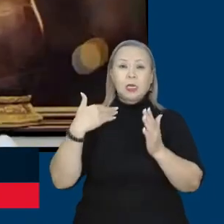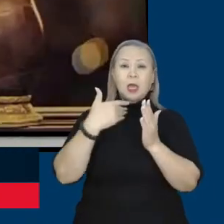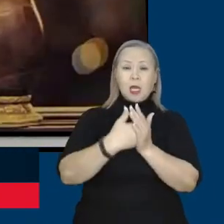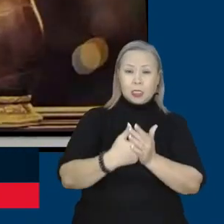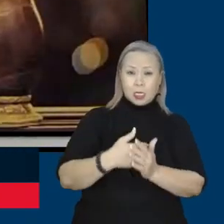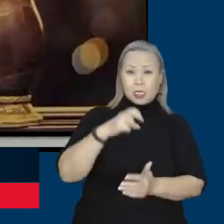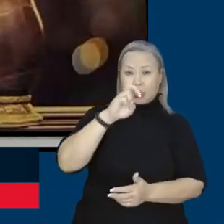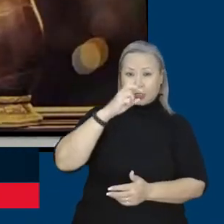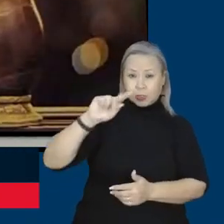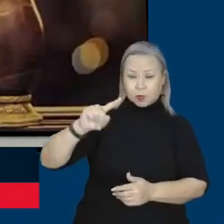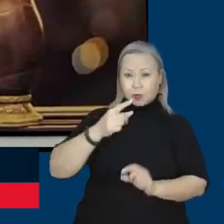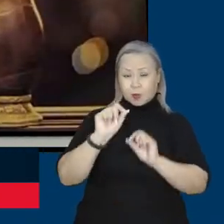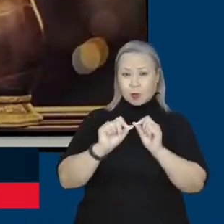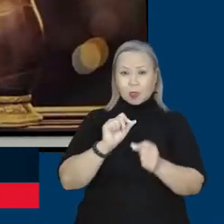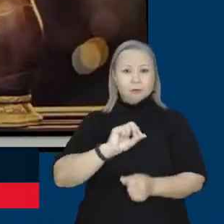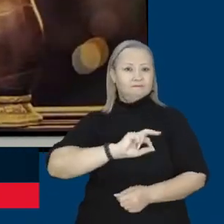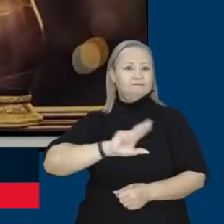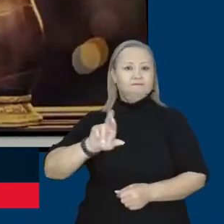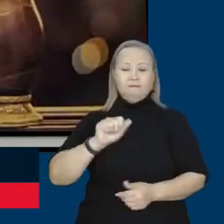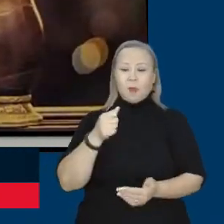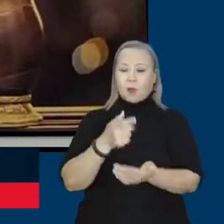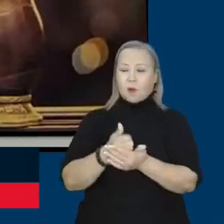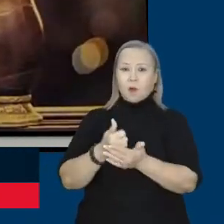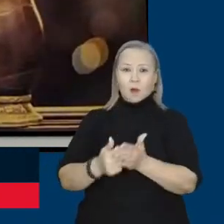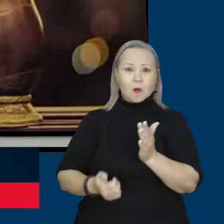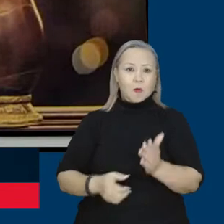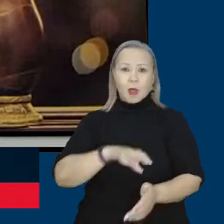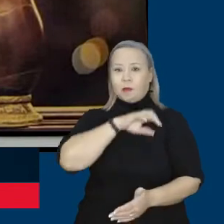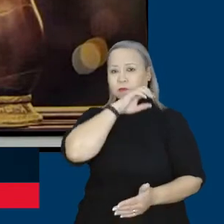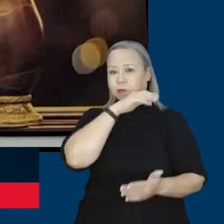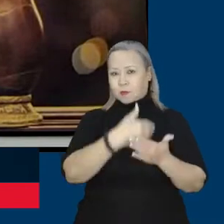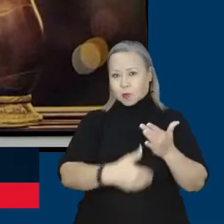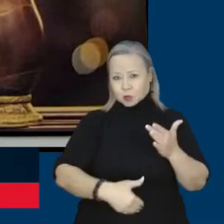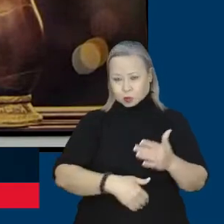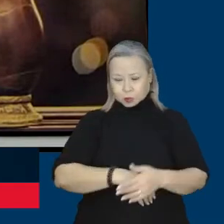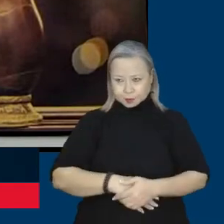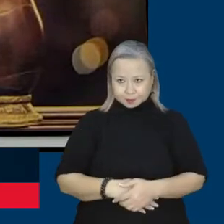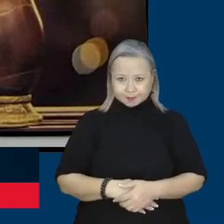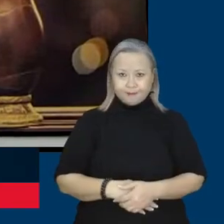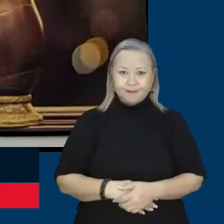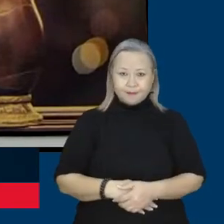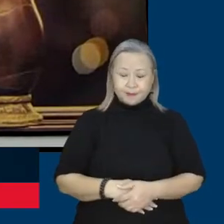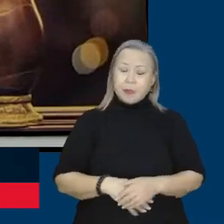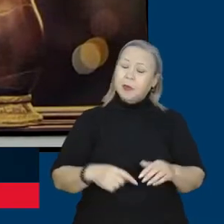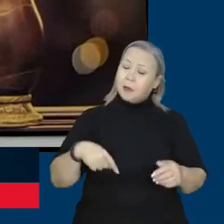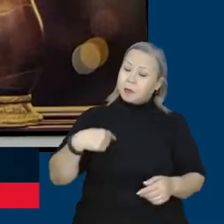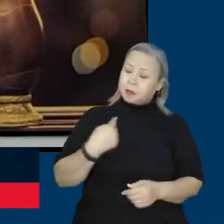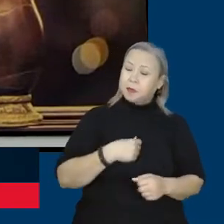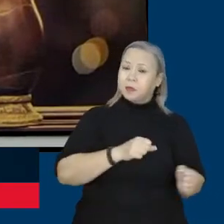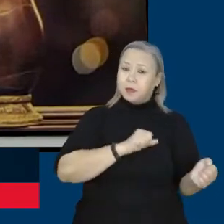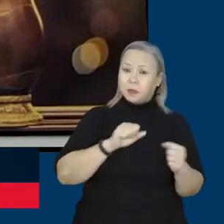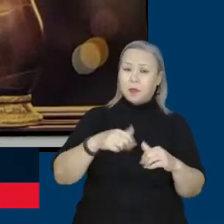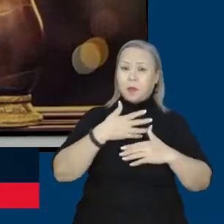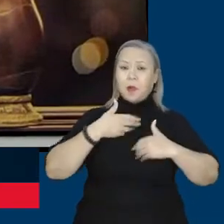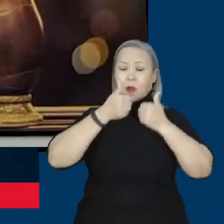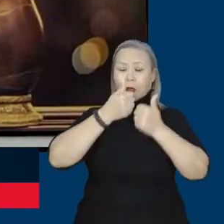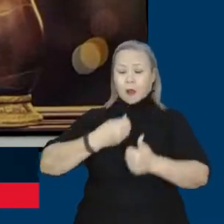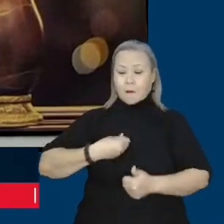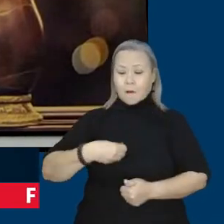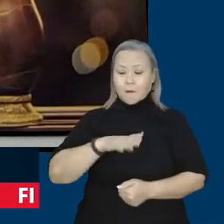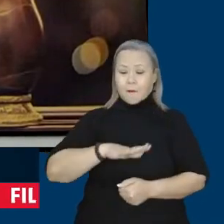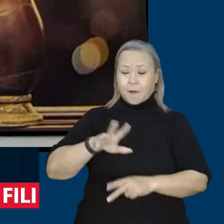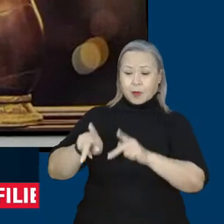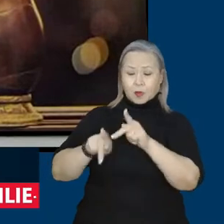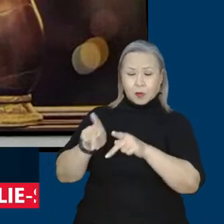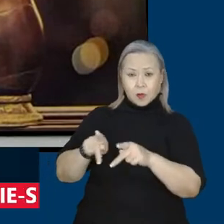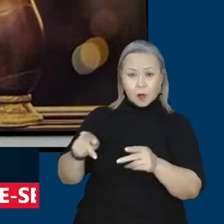Isso vai ser construído também mas se nós queremos de fato melhorar a vida de todo o povo passa por esse momento